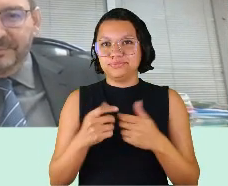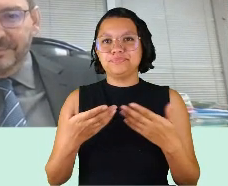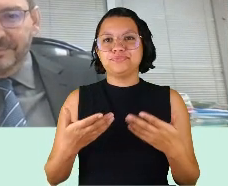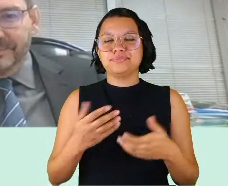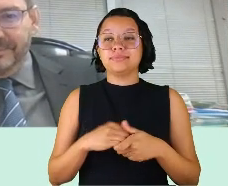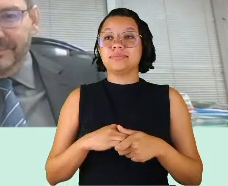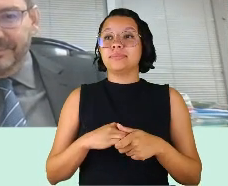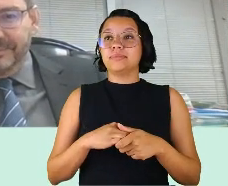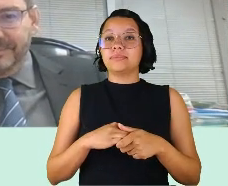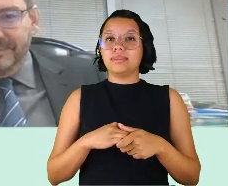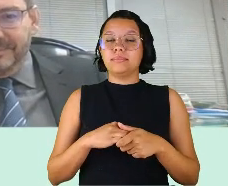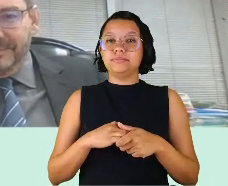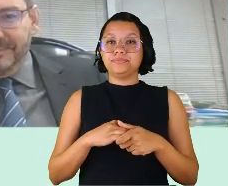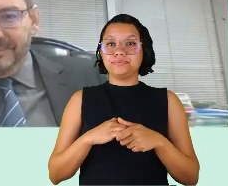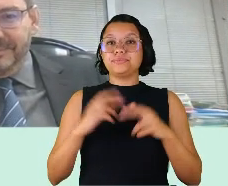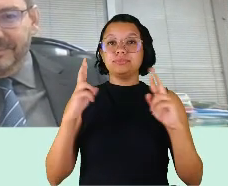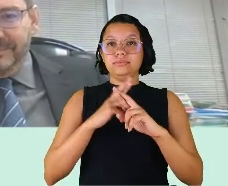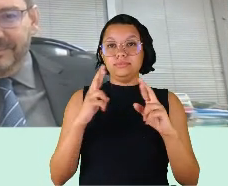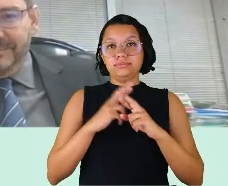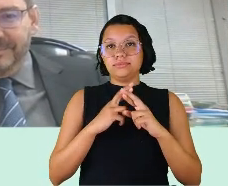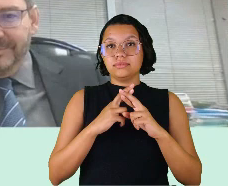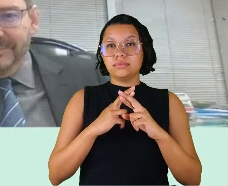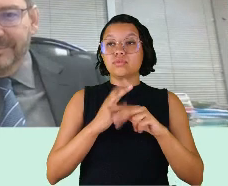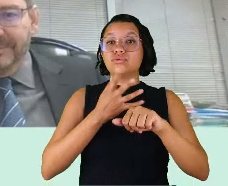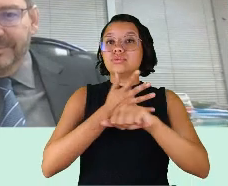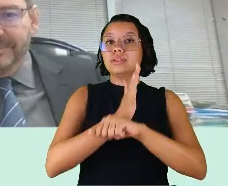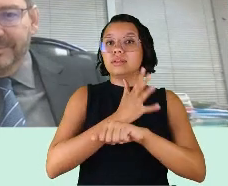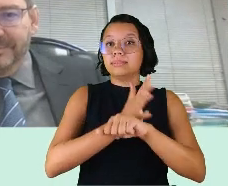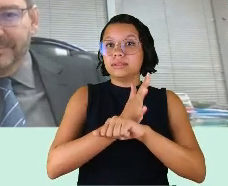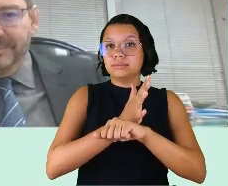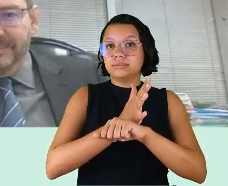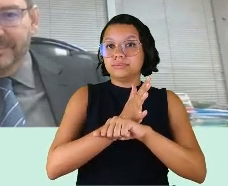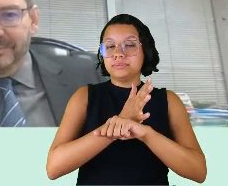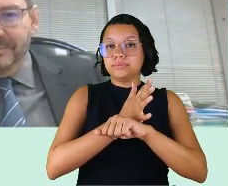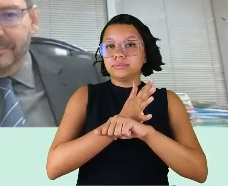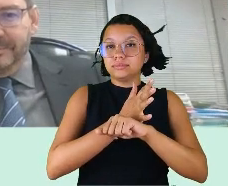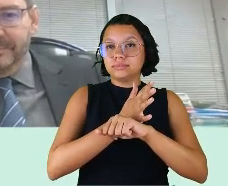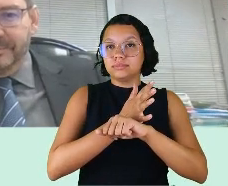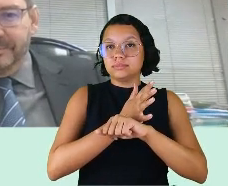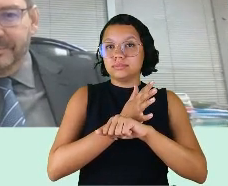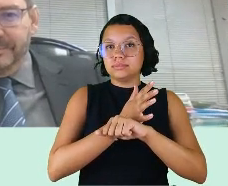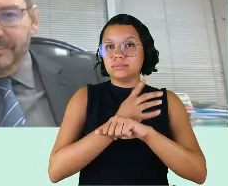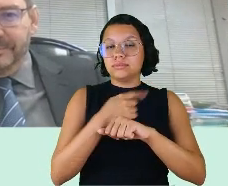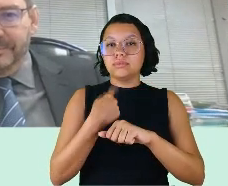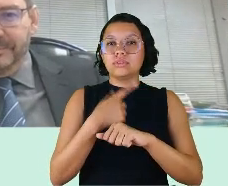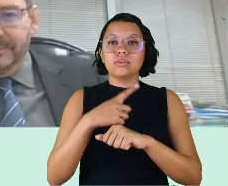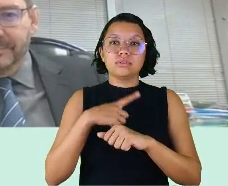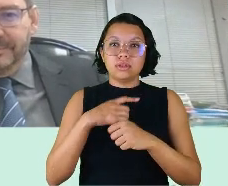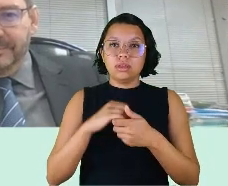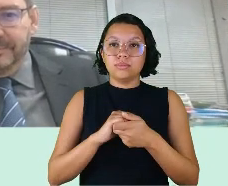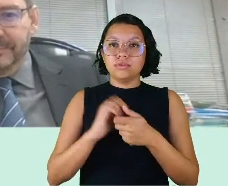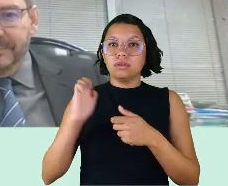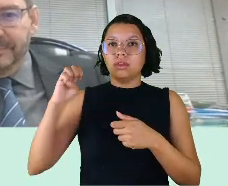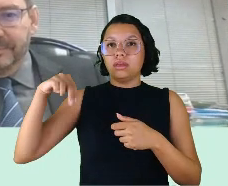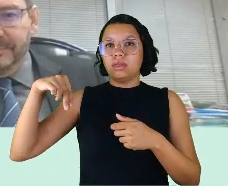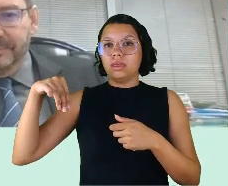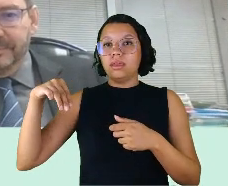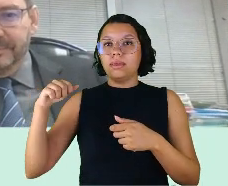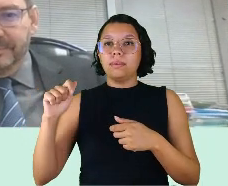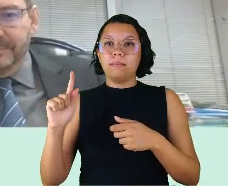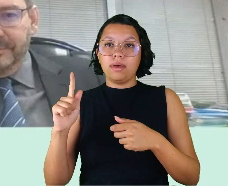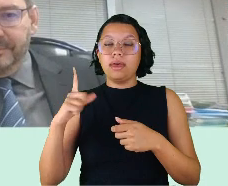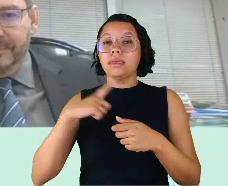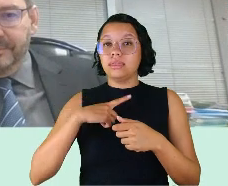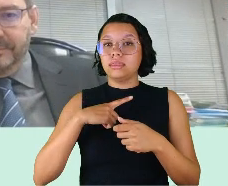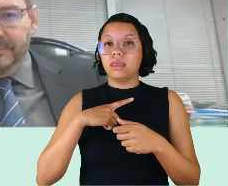tudo. Com relação aos treinamentos, nós temos a EMAG